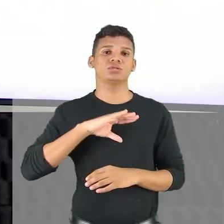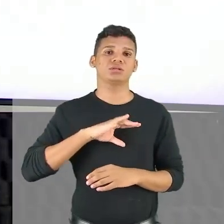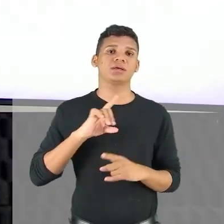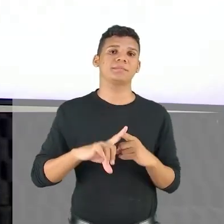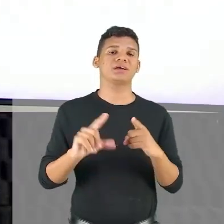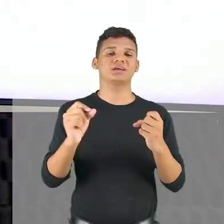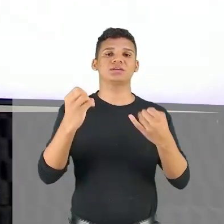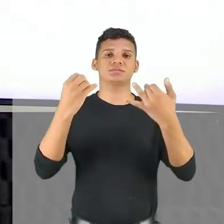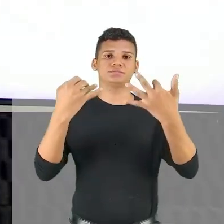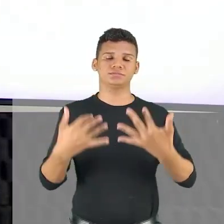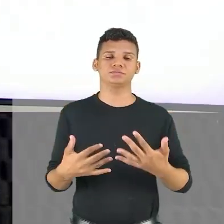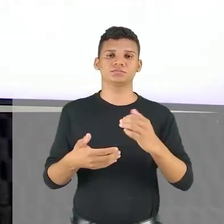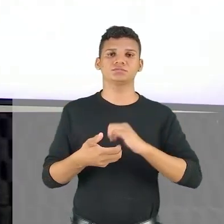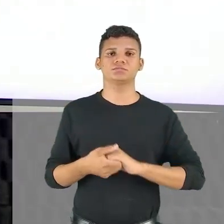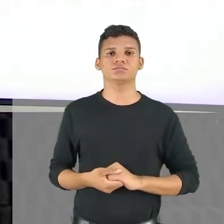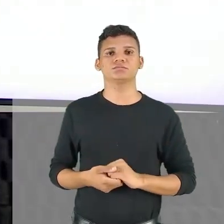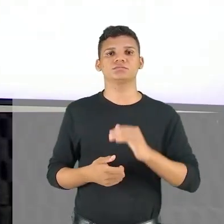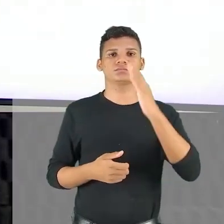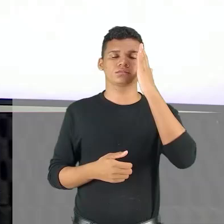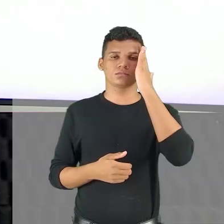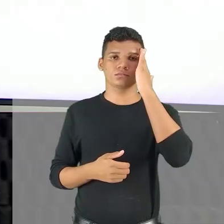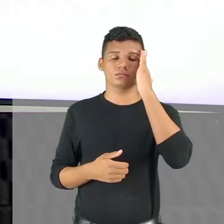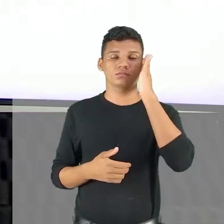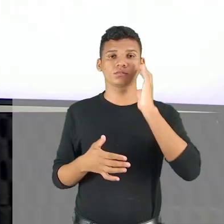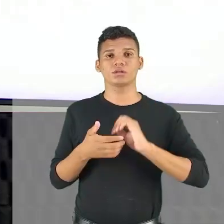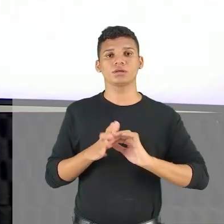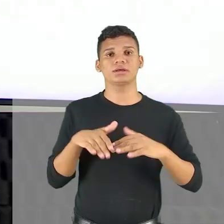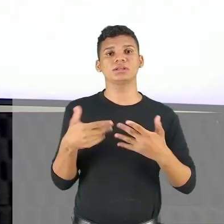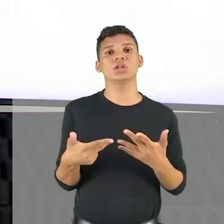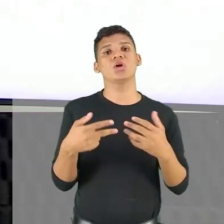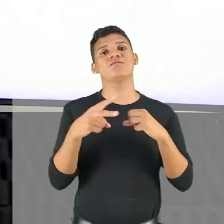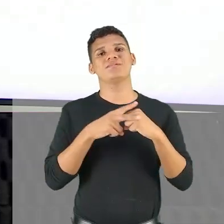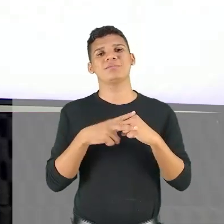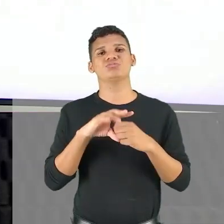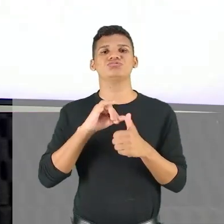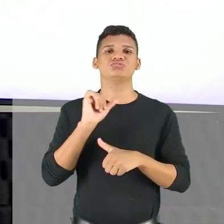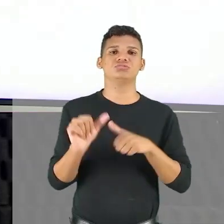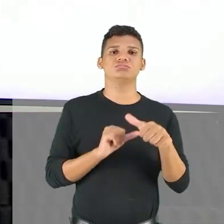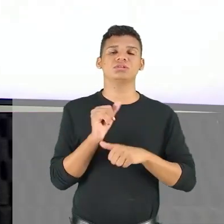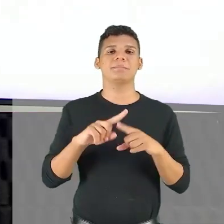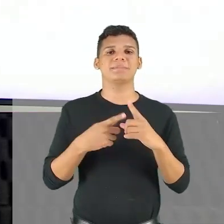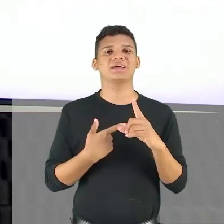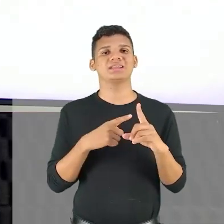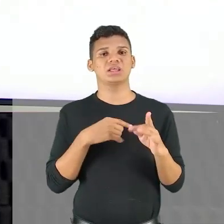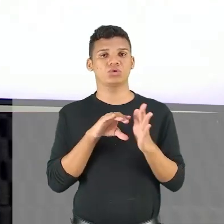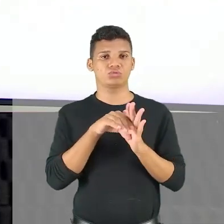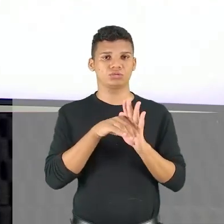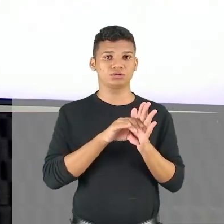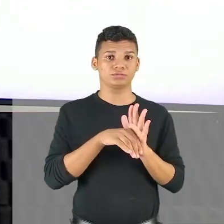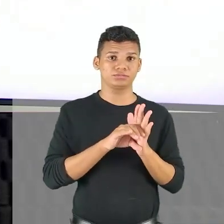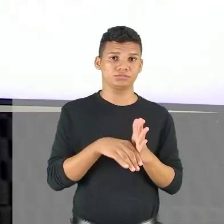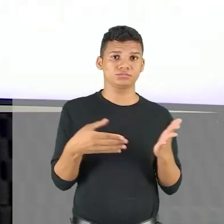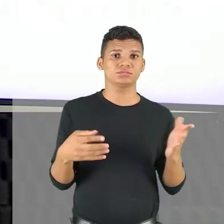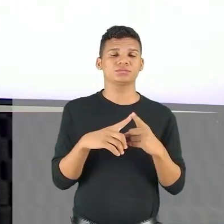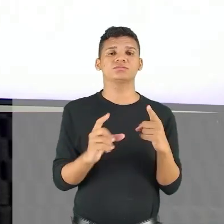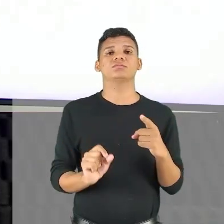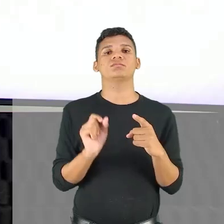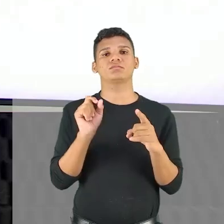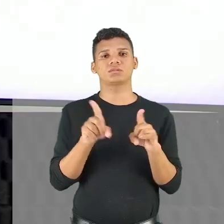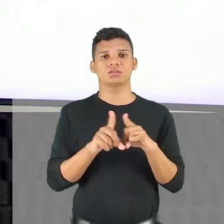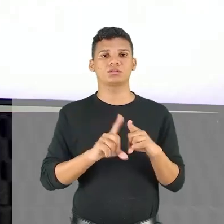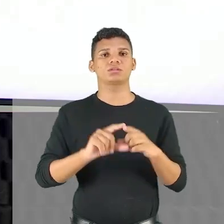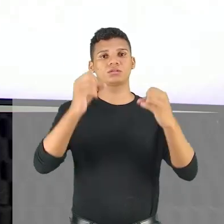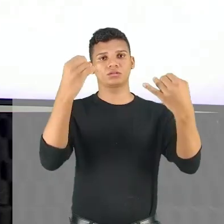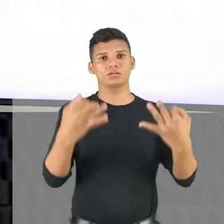digo verbos de câmbio, são verbos de mudança. E aí, dentro desse conceito de verbos de câmbio, é o que eles pegaram para